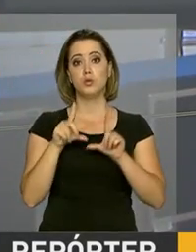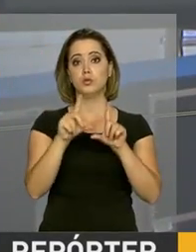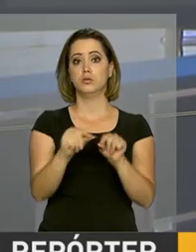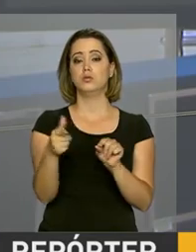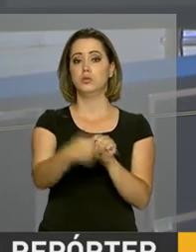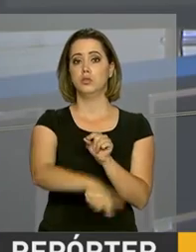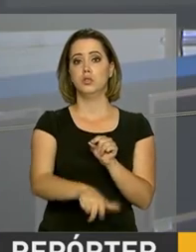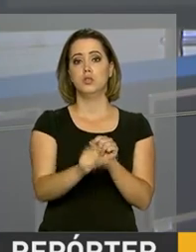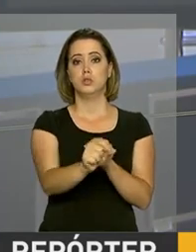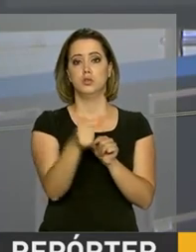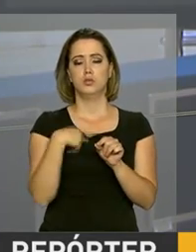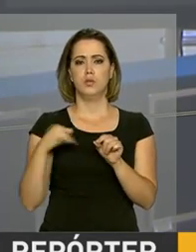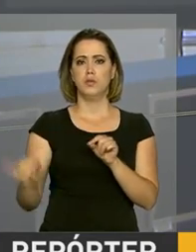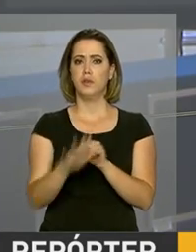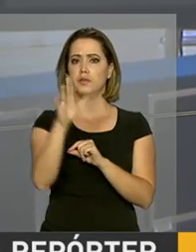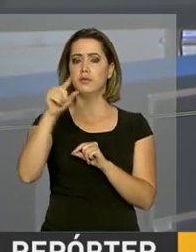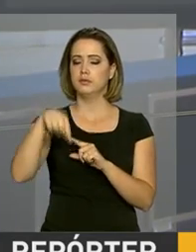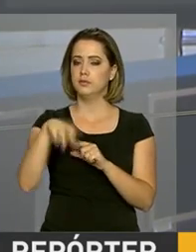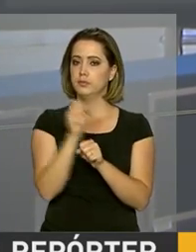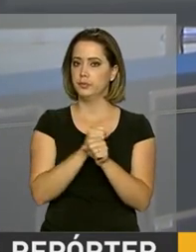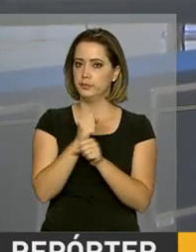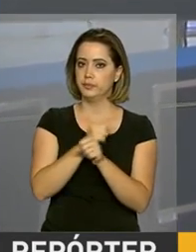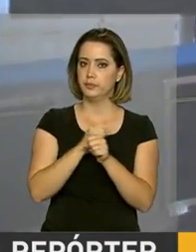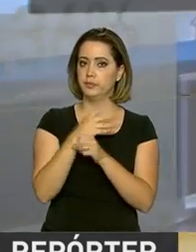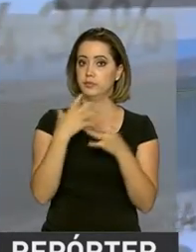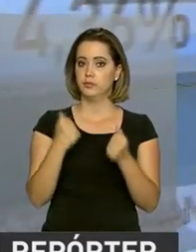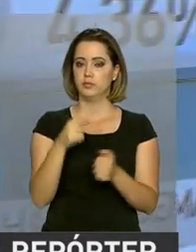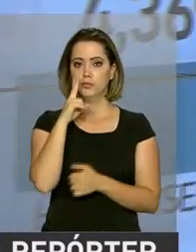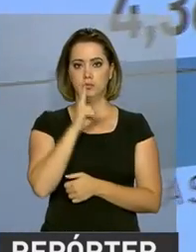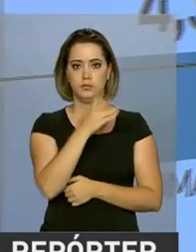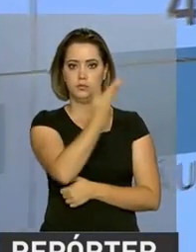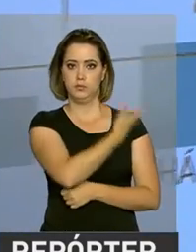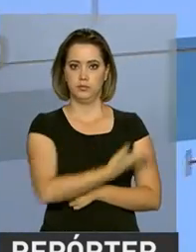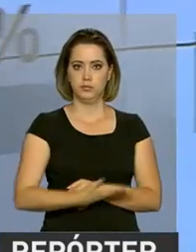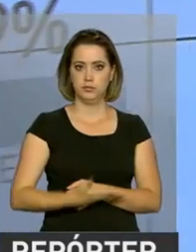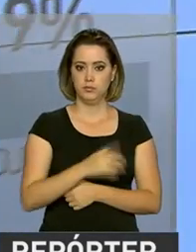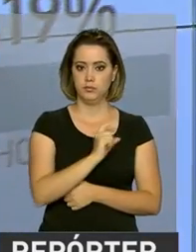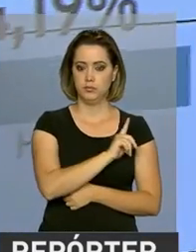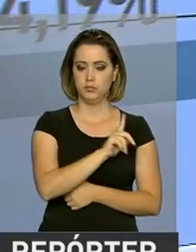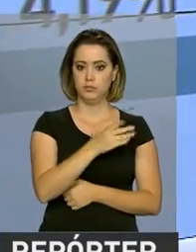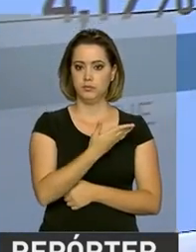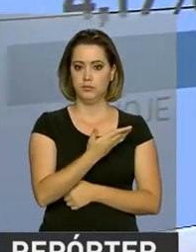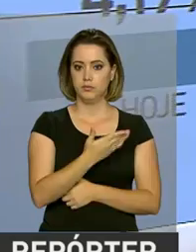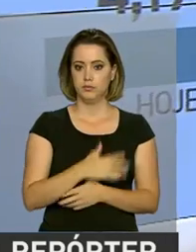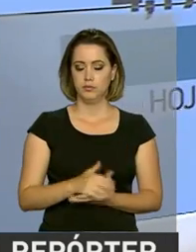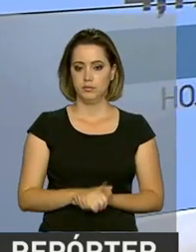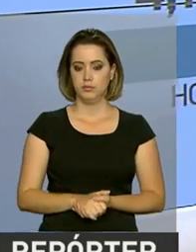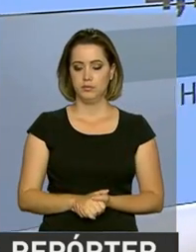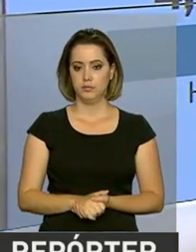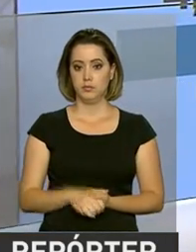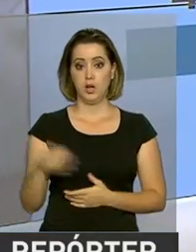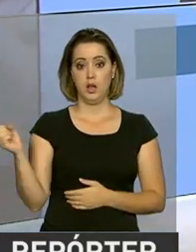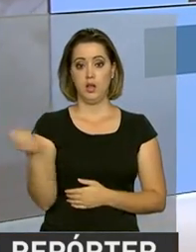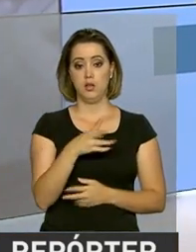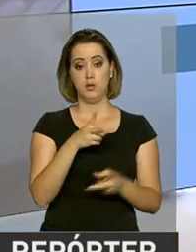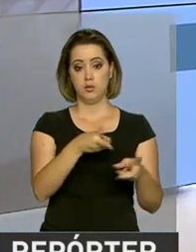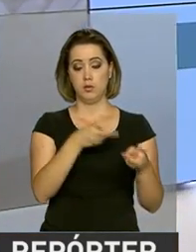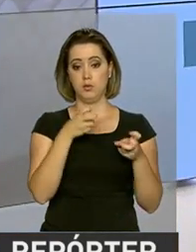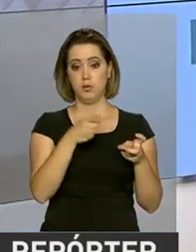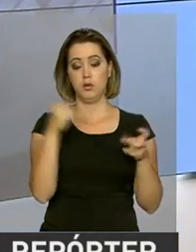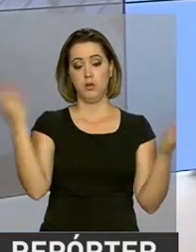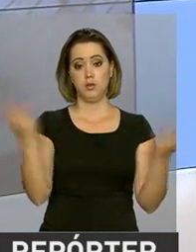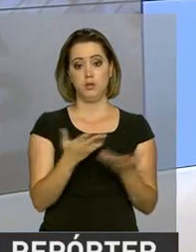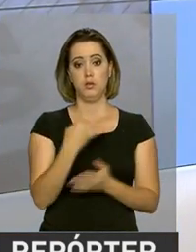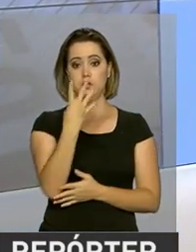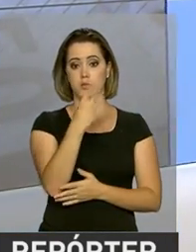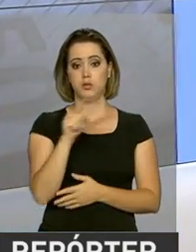ainda mais a estimativa de inflação para este ano Vamos então ver os números aqui no telão a nova projeção agora é